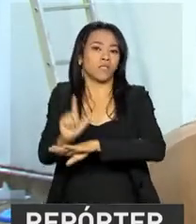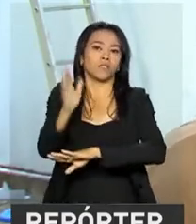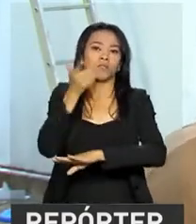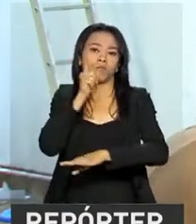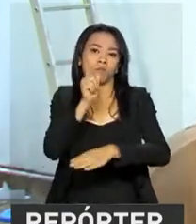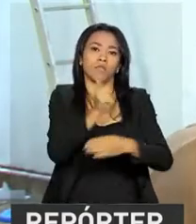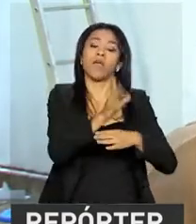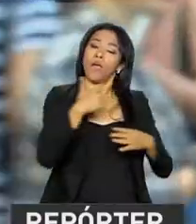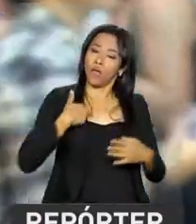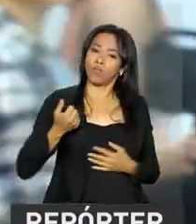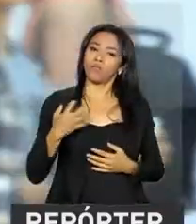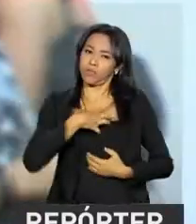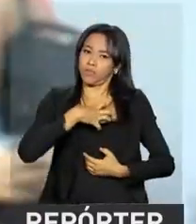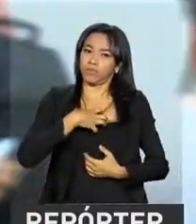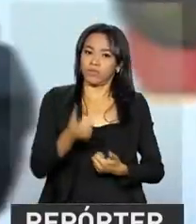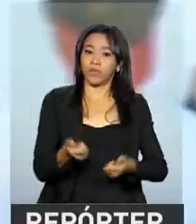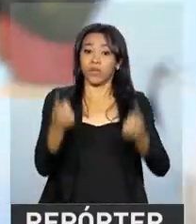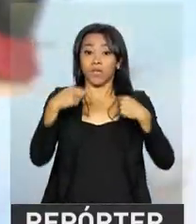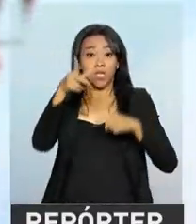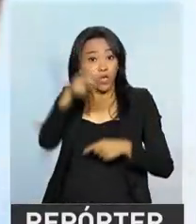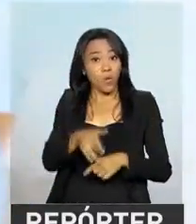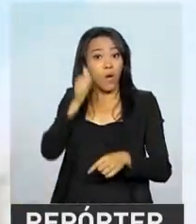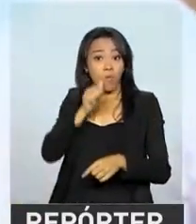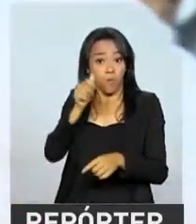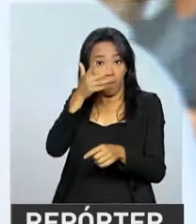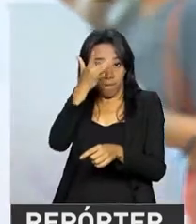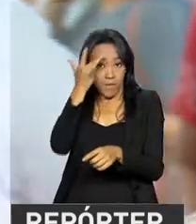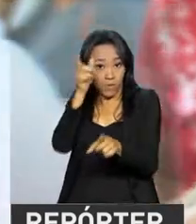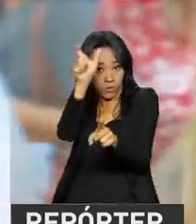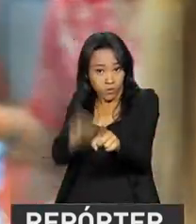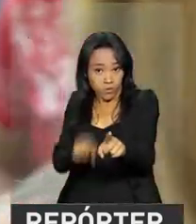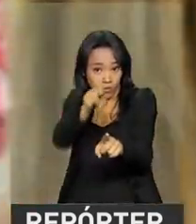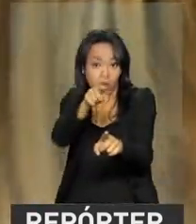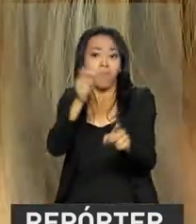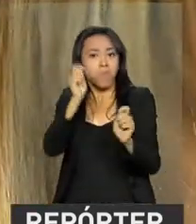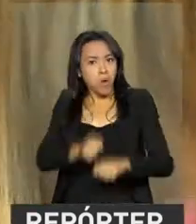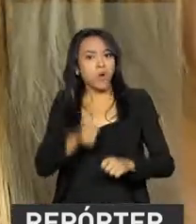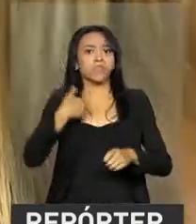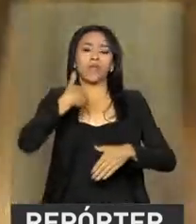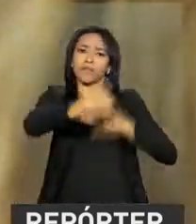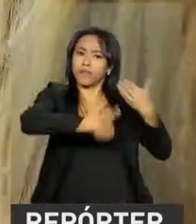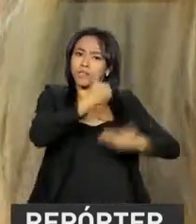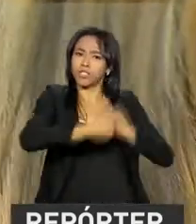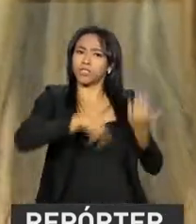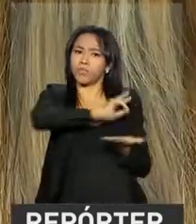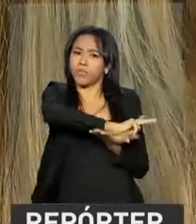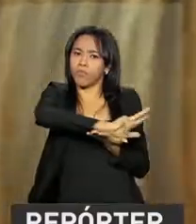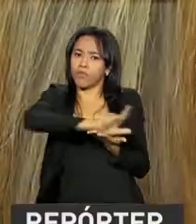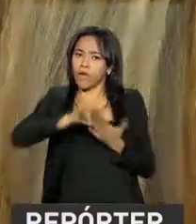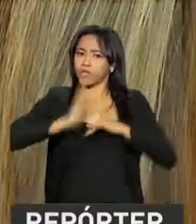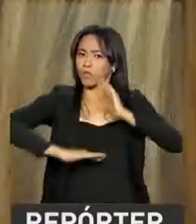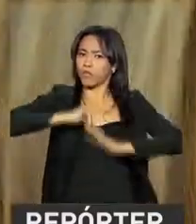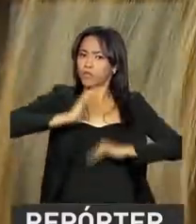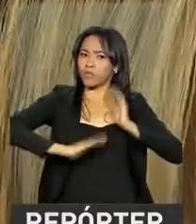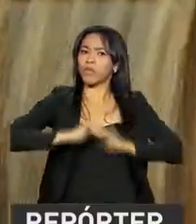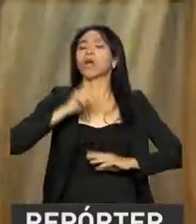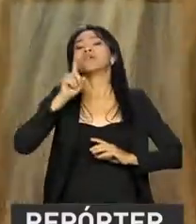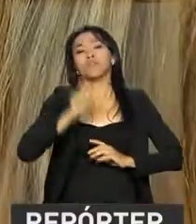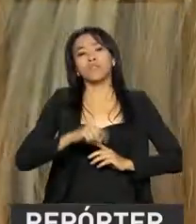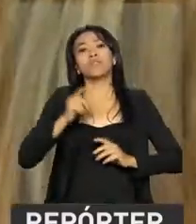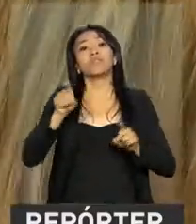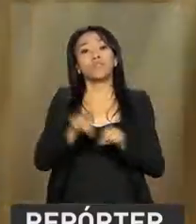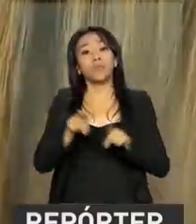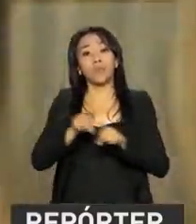e uma vitoriosa agora pessoas como a melissa podem ser atendidas por uma equipe multidisciplinar e fazer o processo